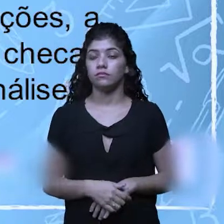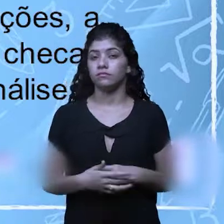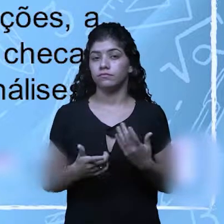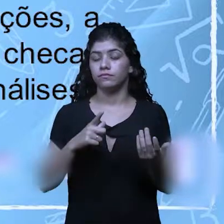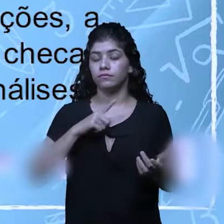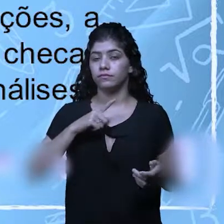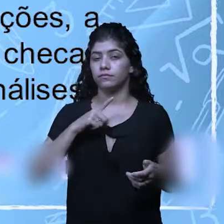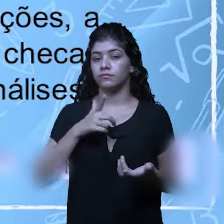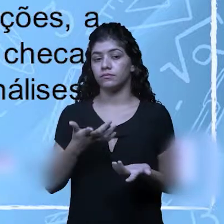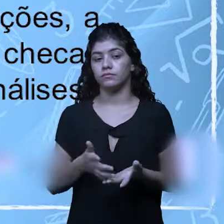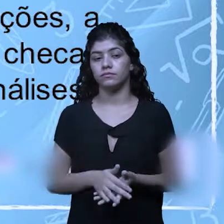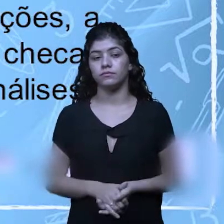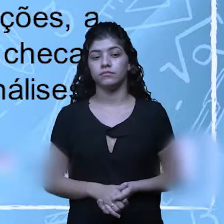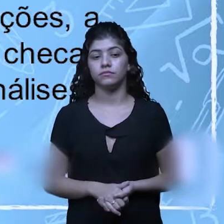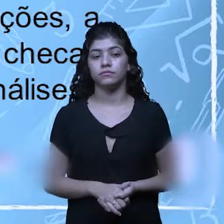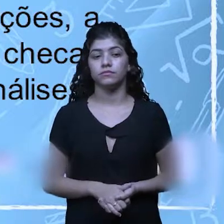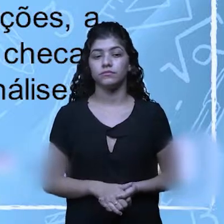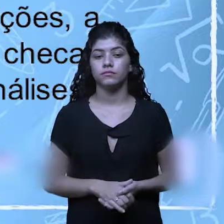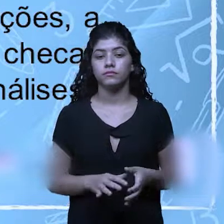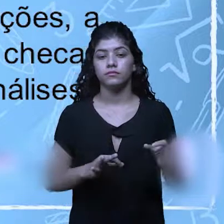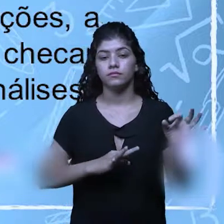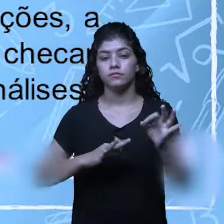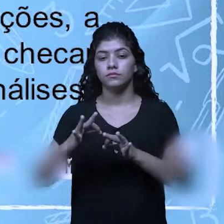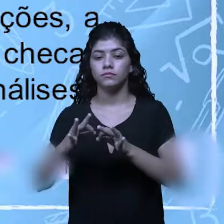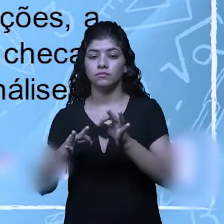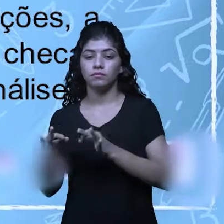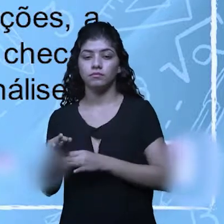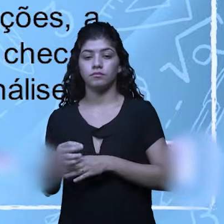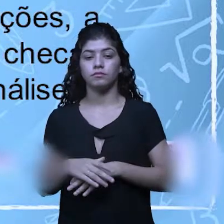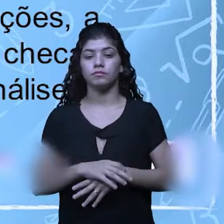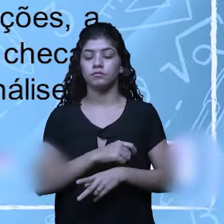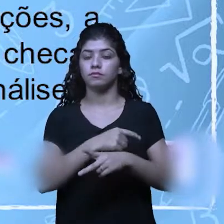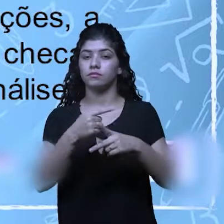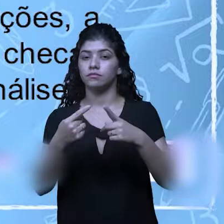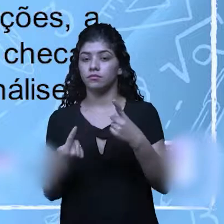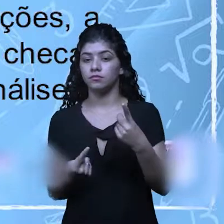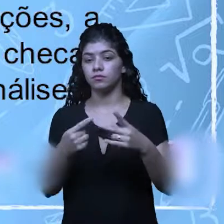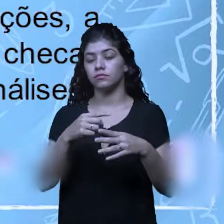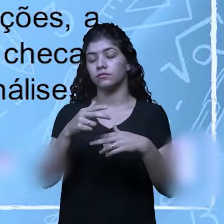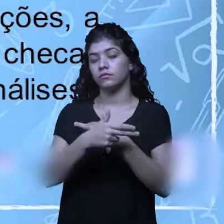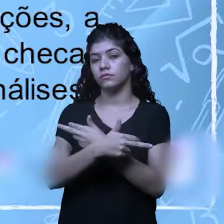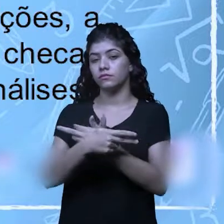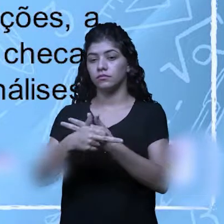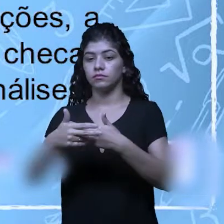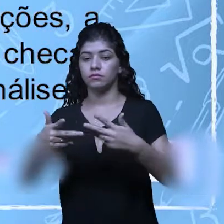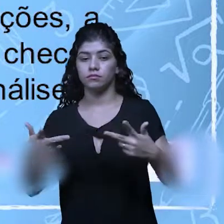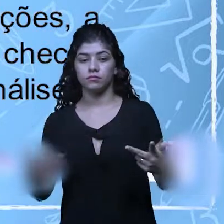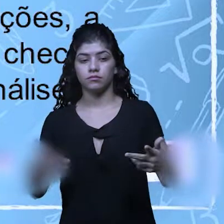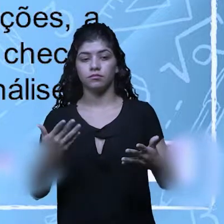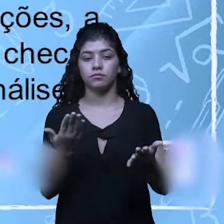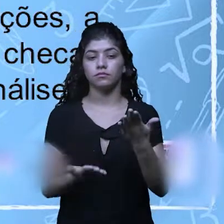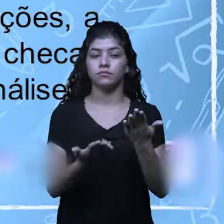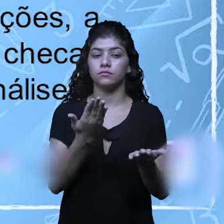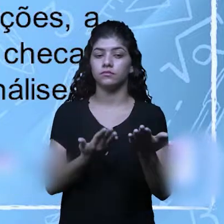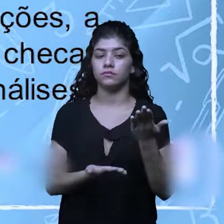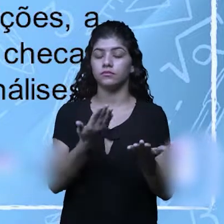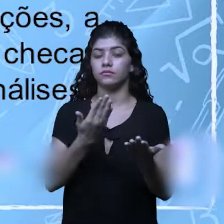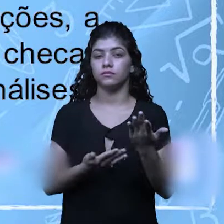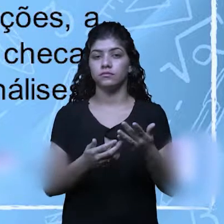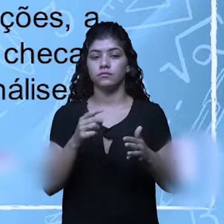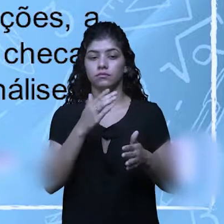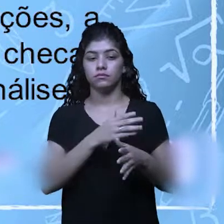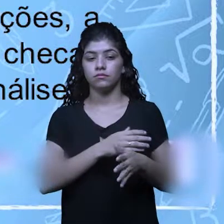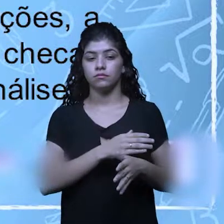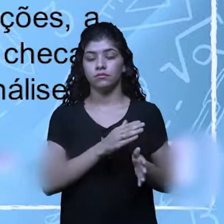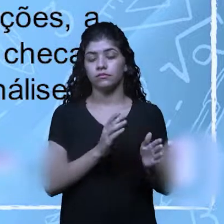o dispositivo apresenta. É um programa de calibração de aparatos de